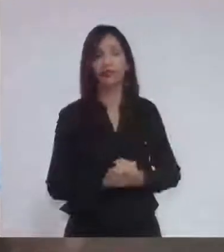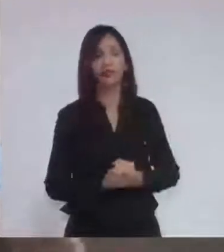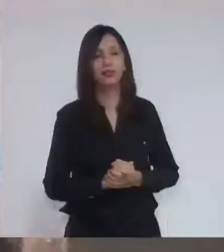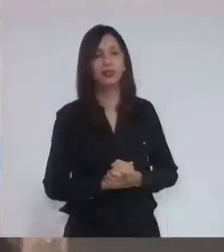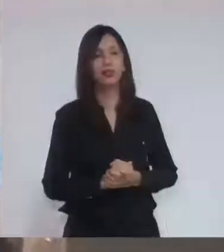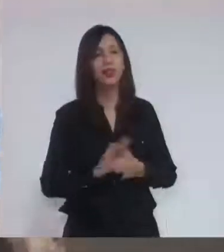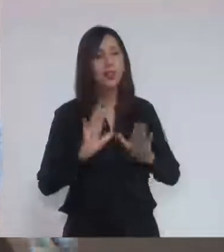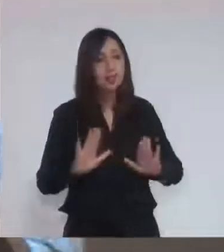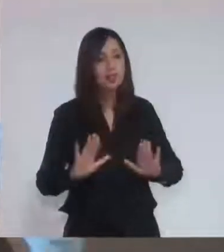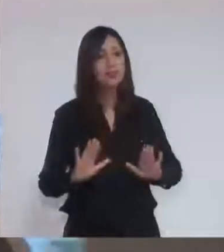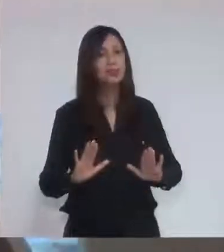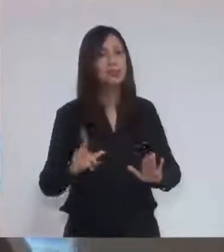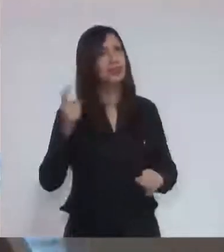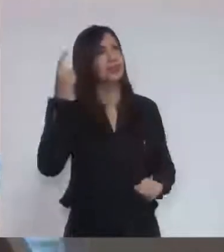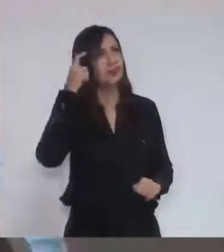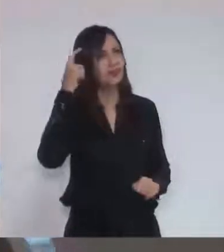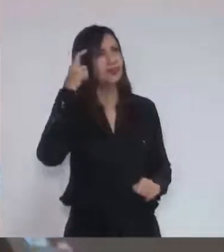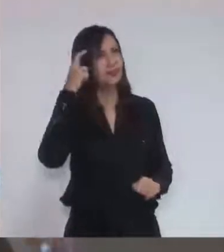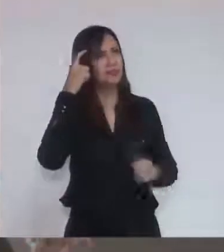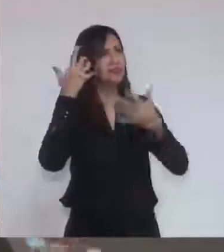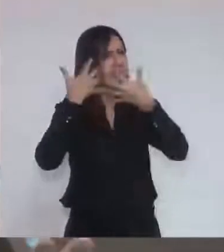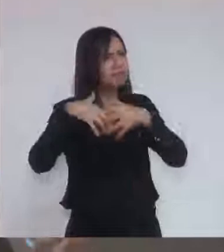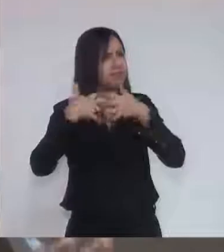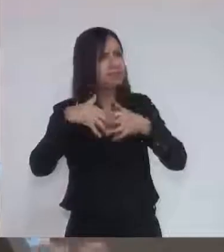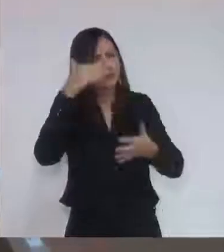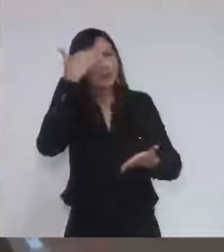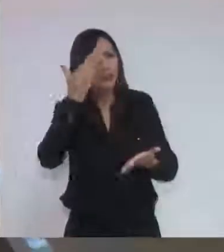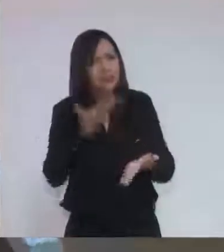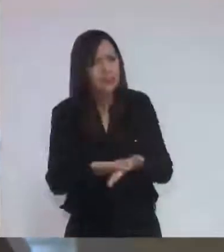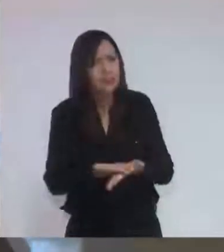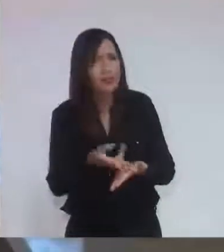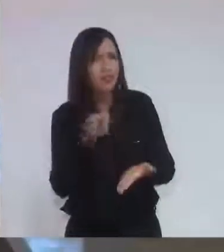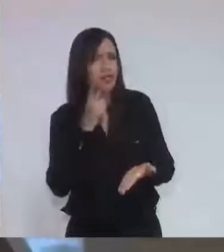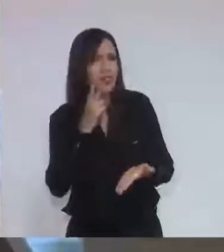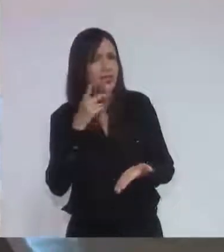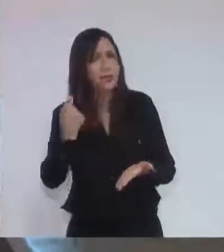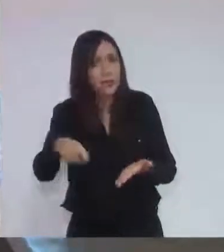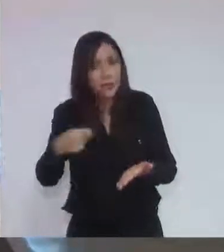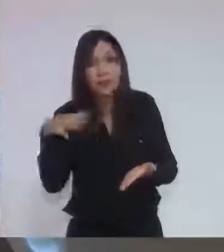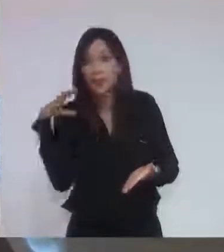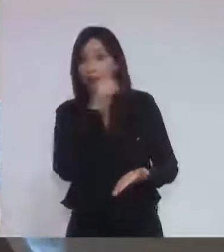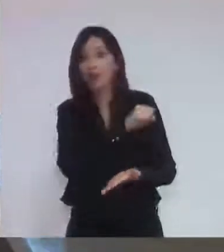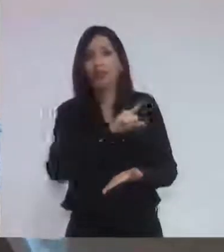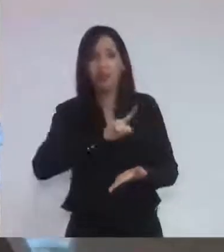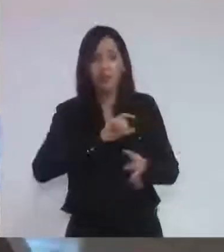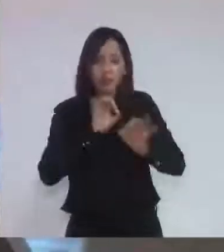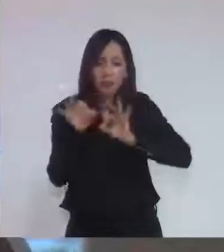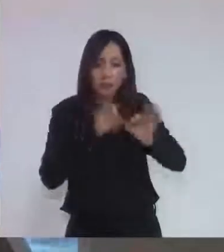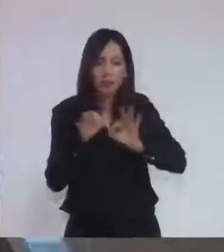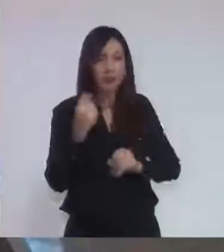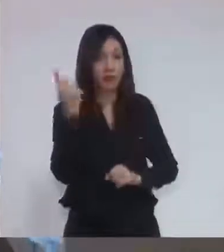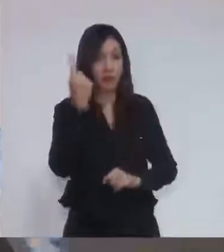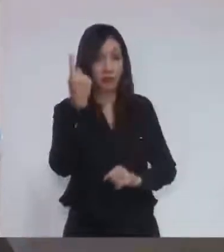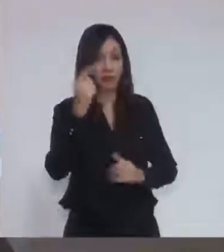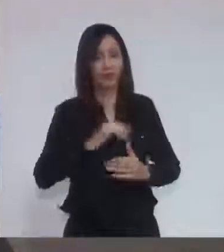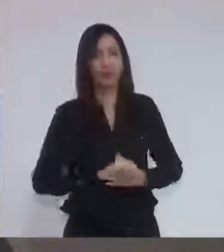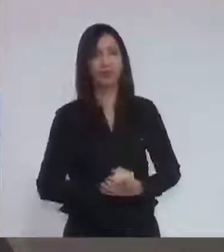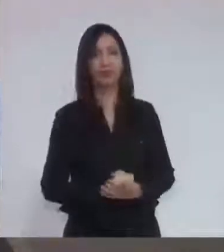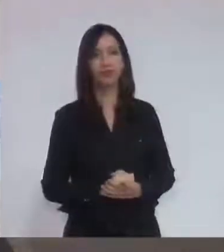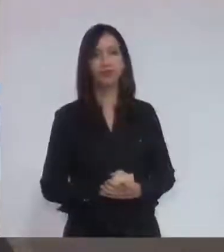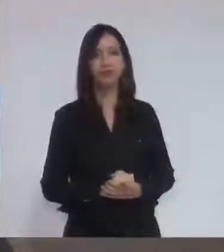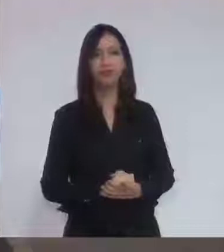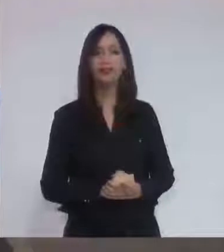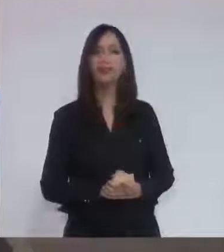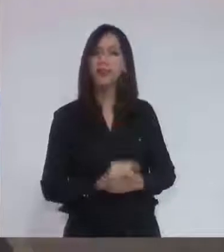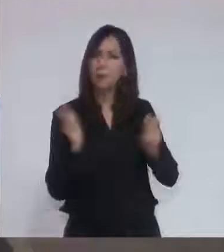algumas coisas que me fazem pensar que eu acredito que Vinhedo precisa rapidamente se estruturar. Primeiro, a